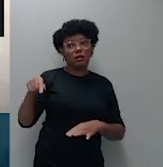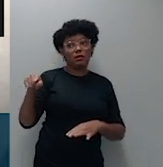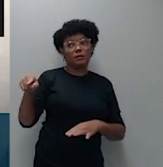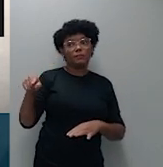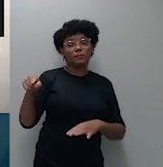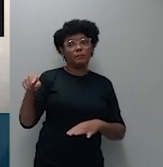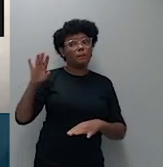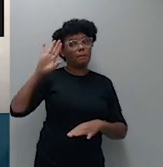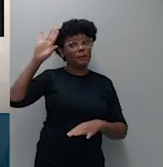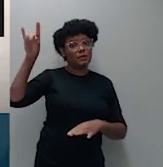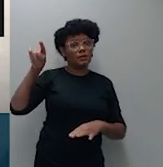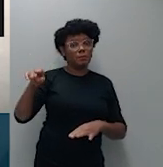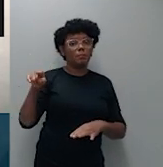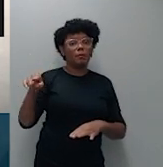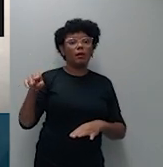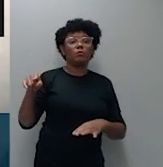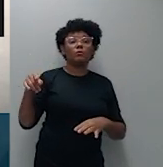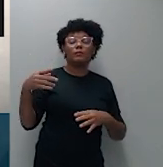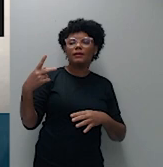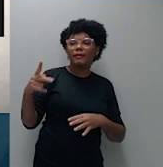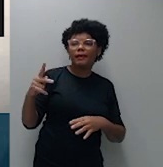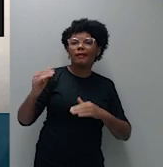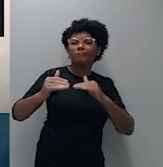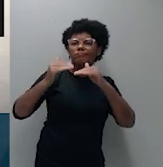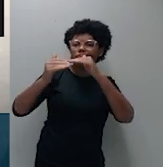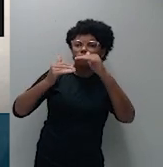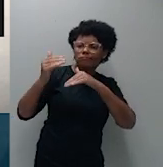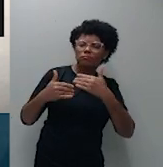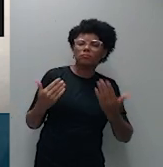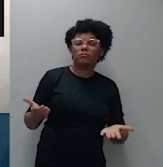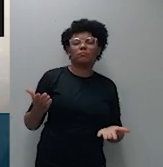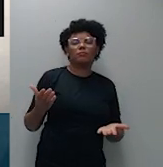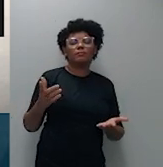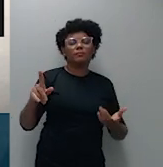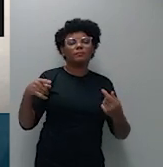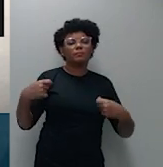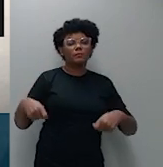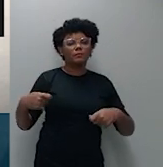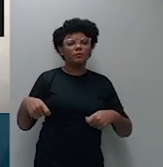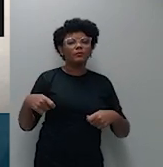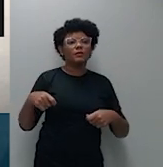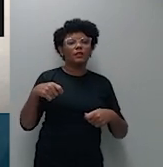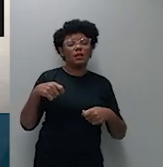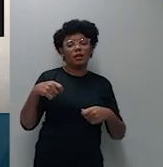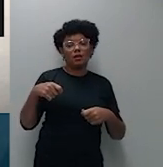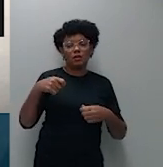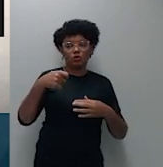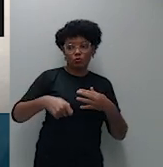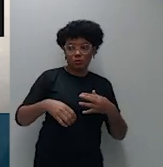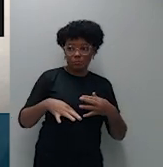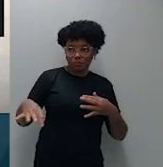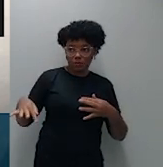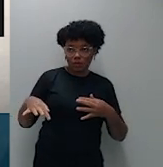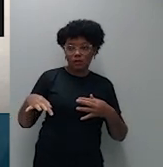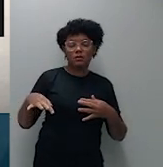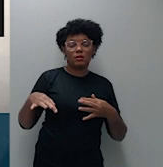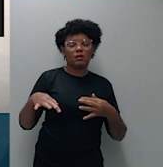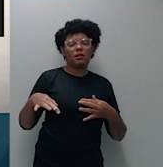de sua condição peculiar de pessoa em desenvolvimento é necessário que a jurisprudência